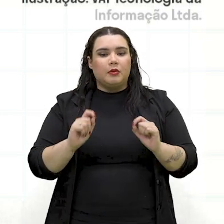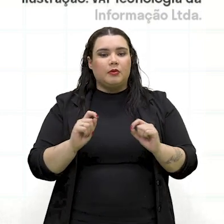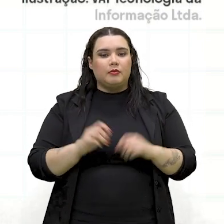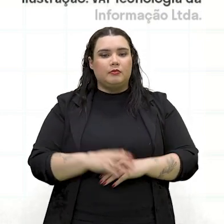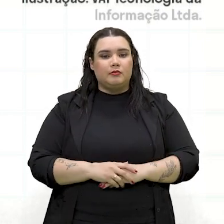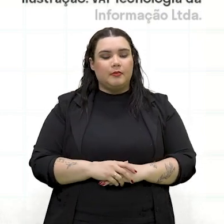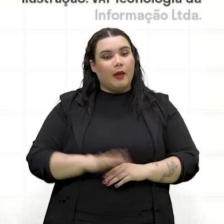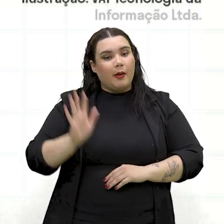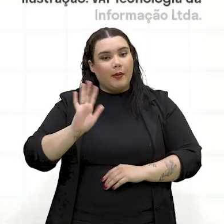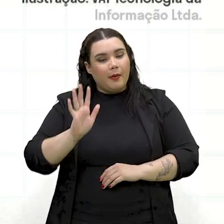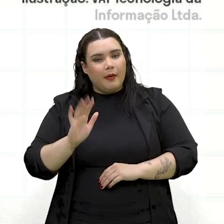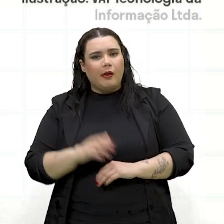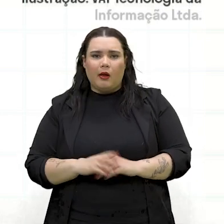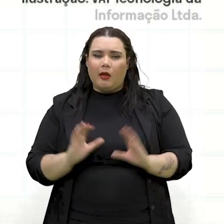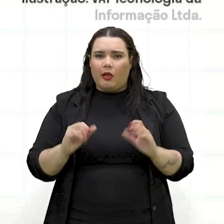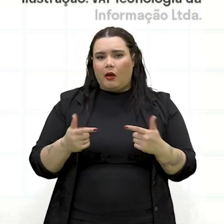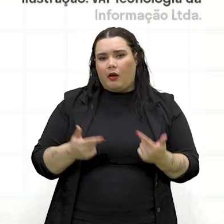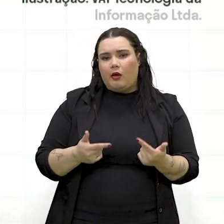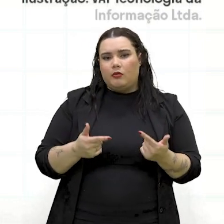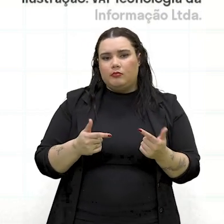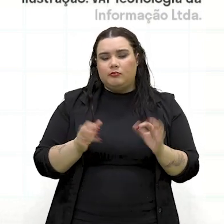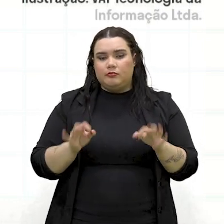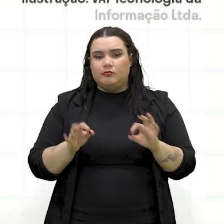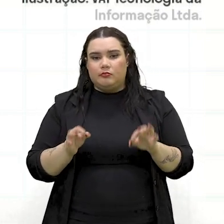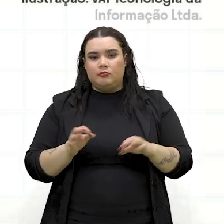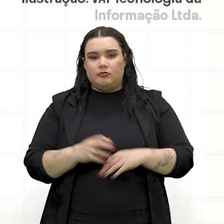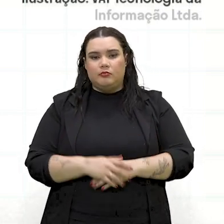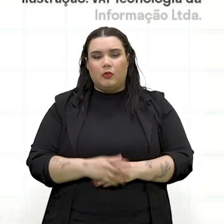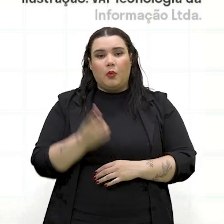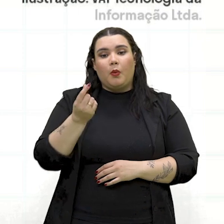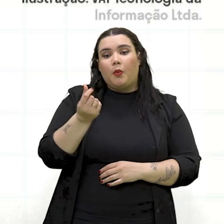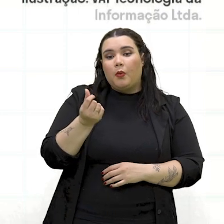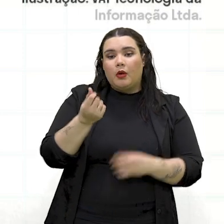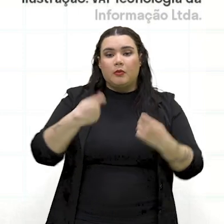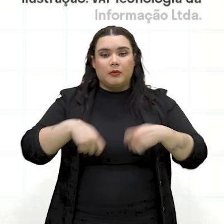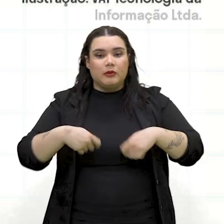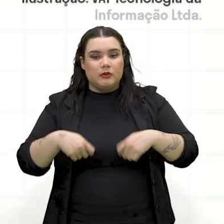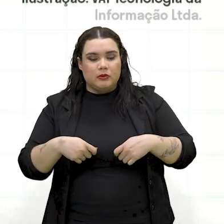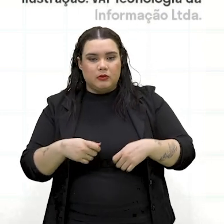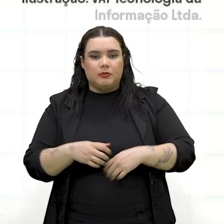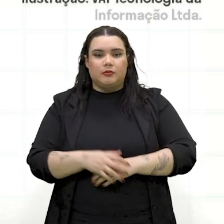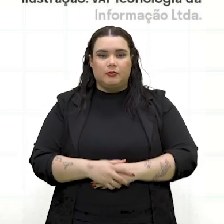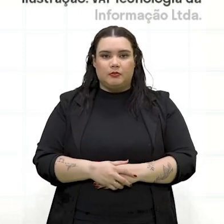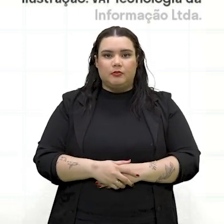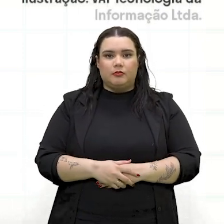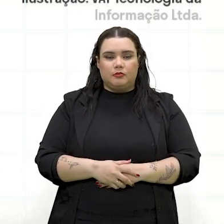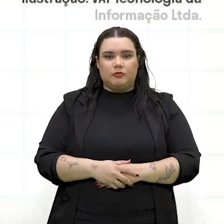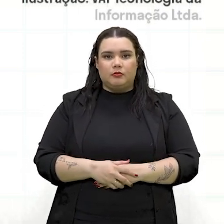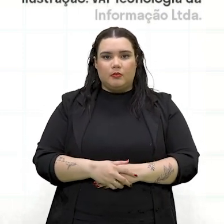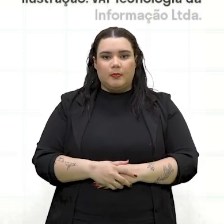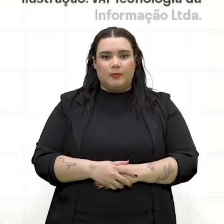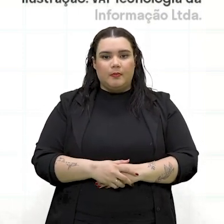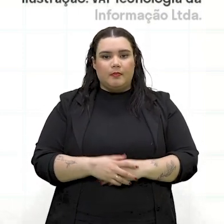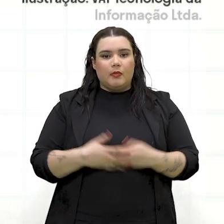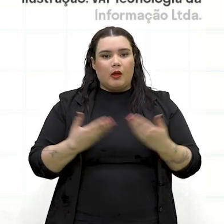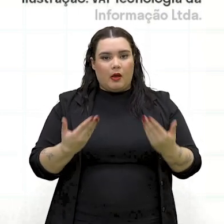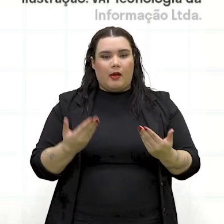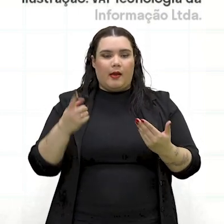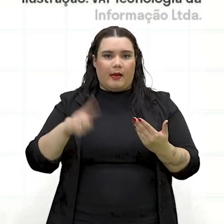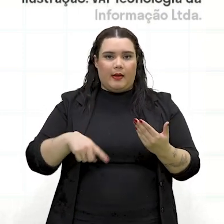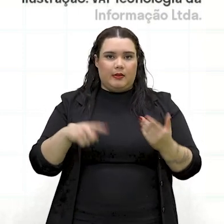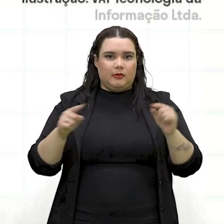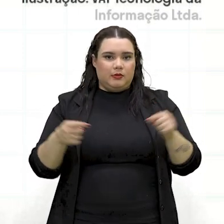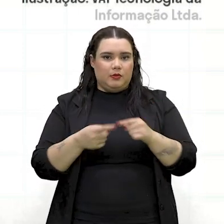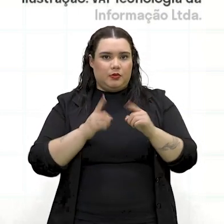Oi Pedro, claro, com certeza. Quanto você quer, né? Quanto você precisa, seria essa a